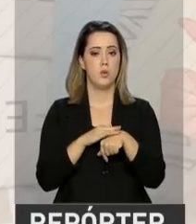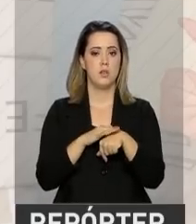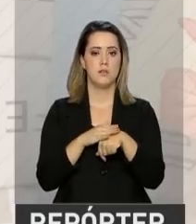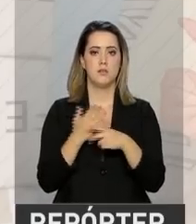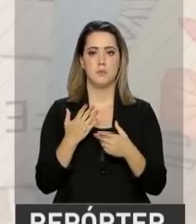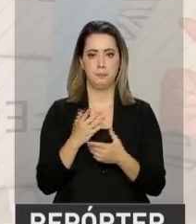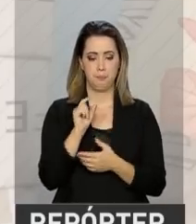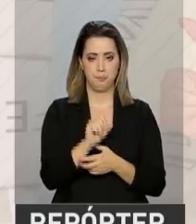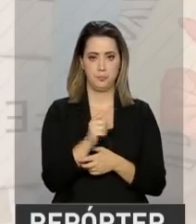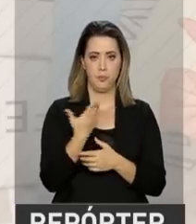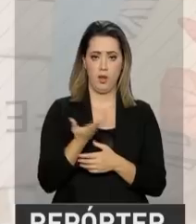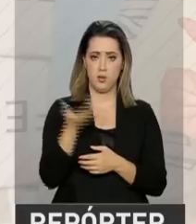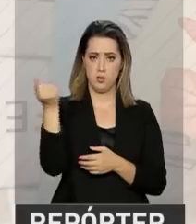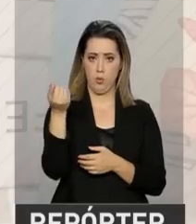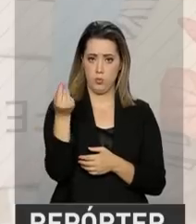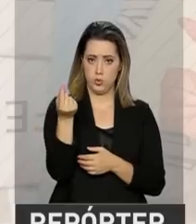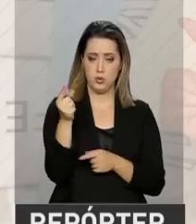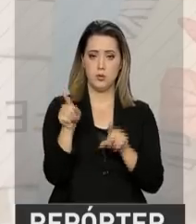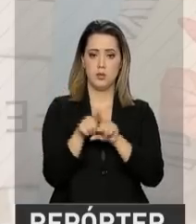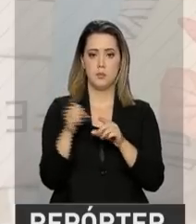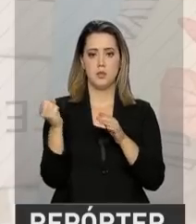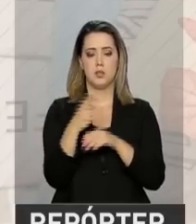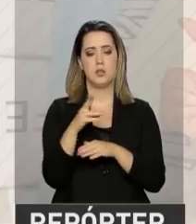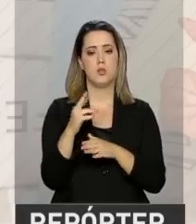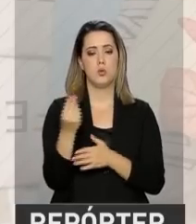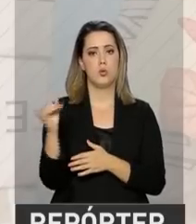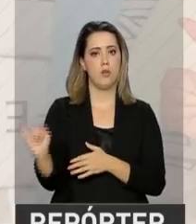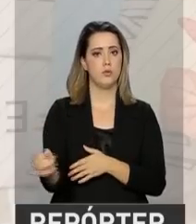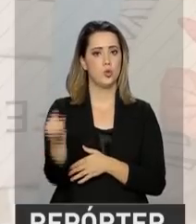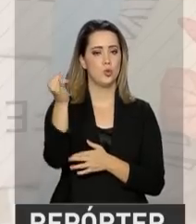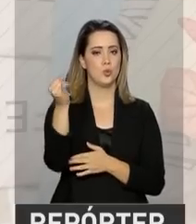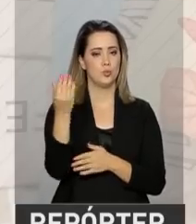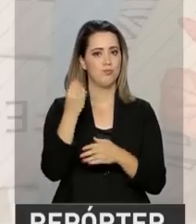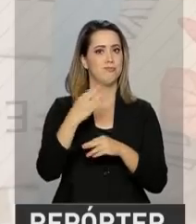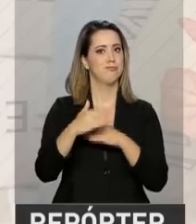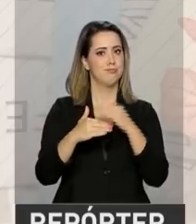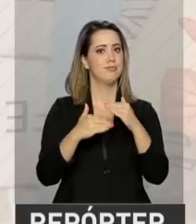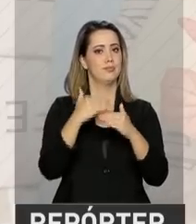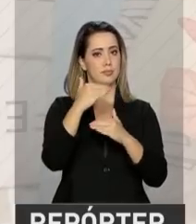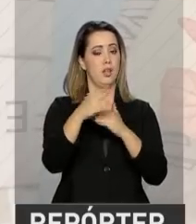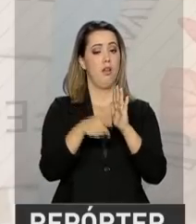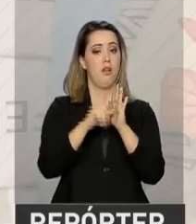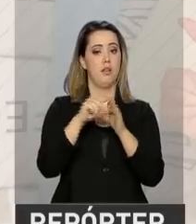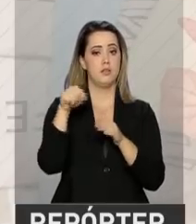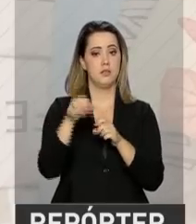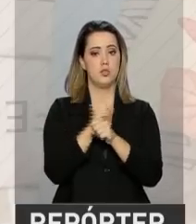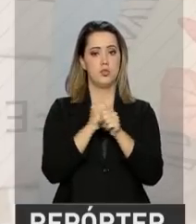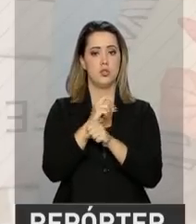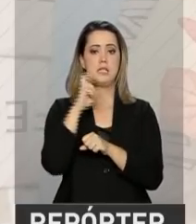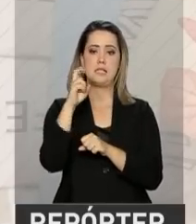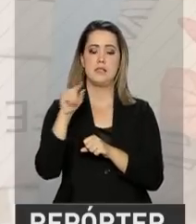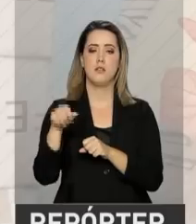graves as contas também passam a ter nova remuneração Elas seriam reajustadas Neste ano